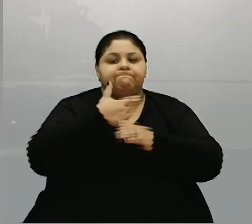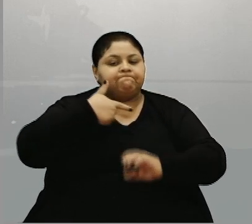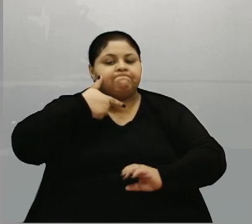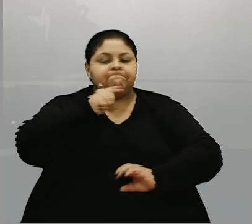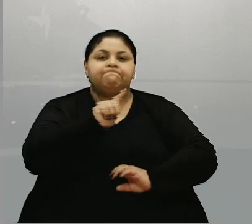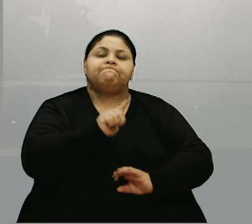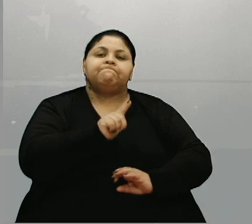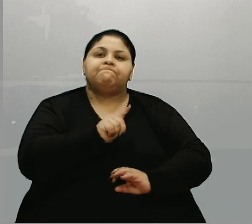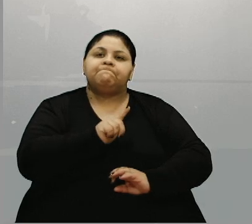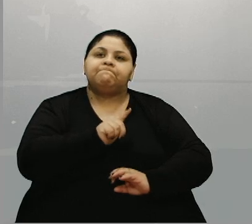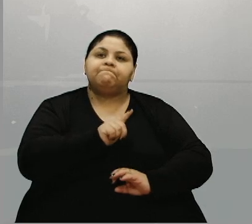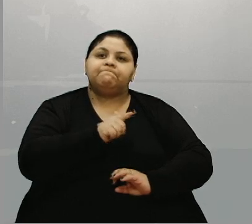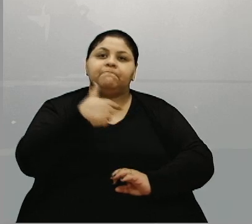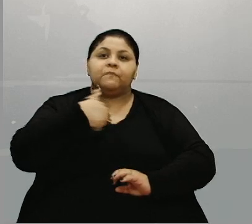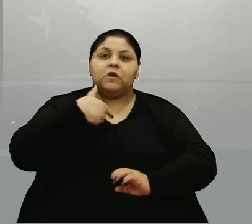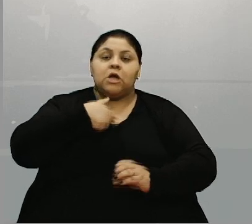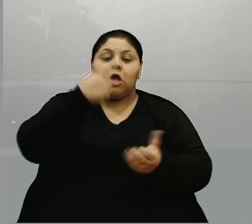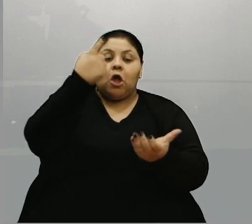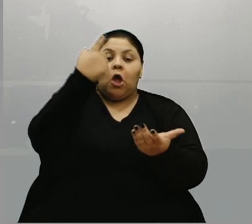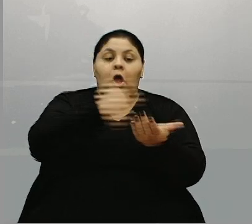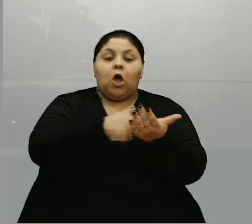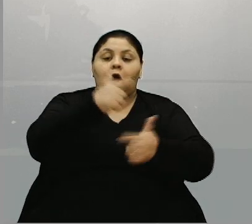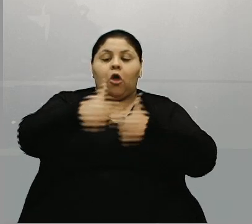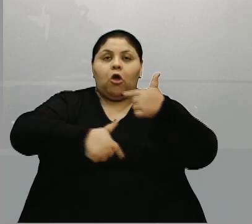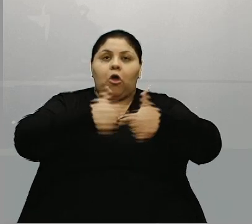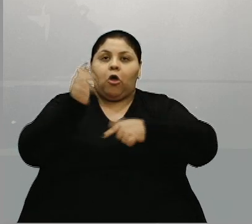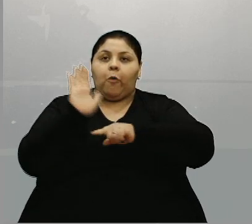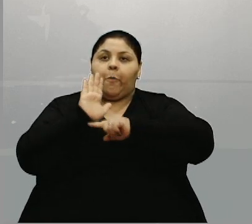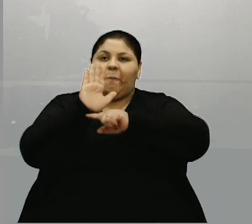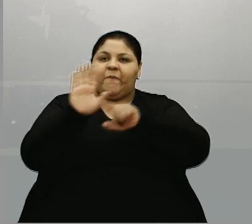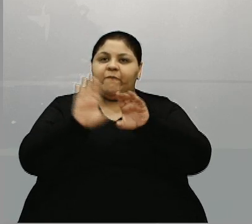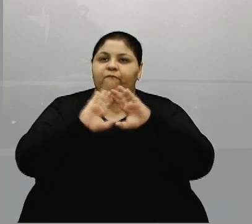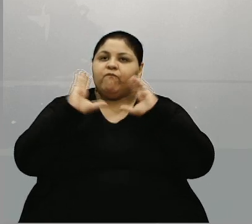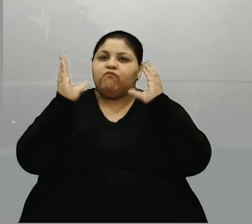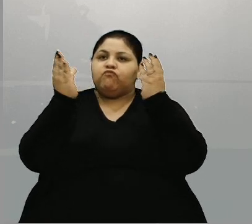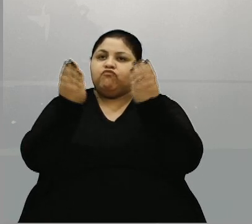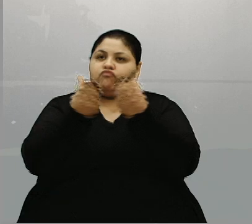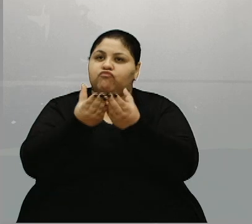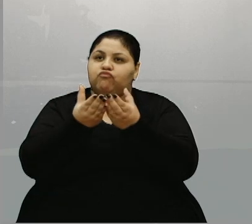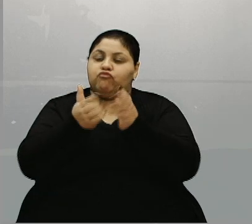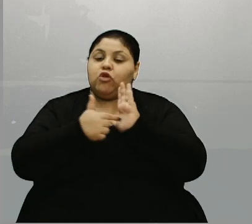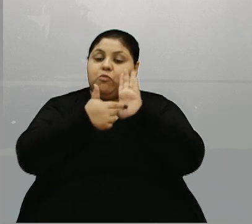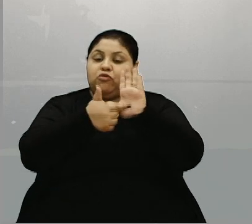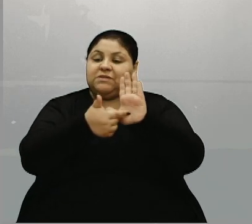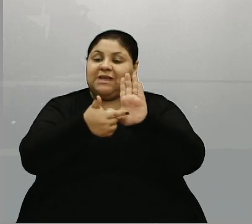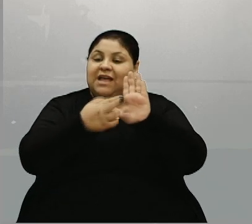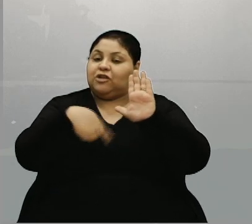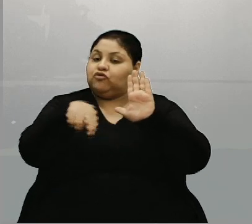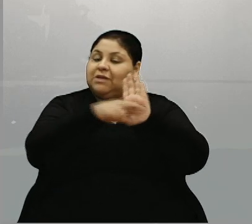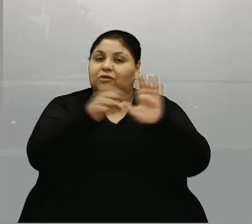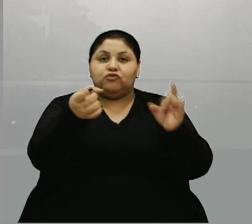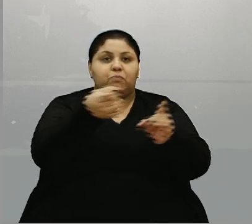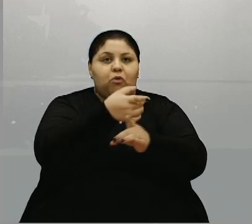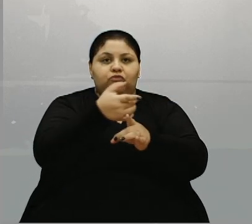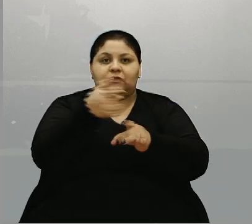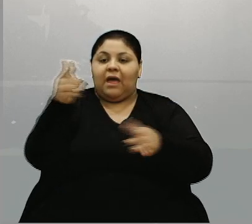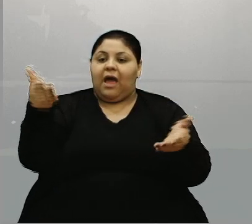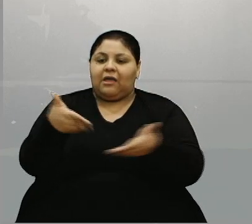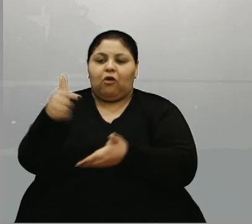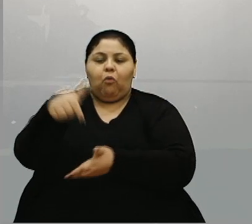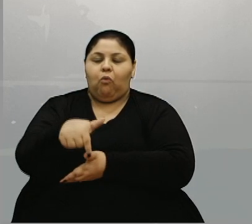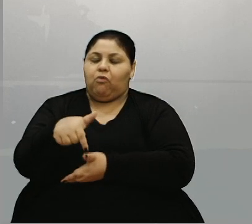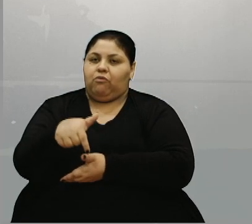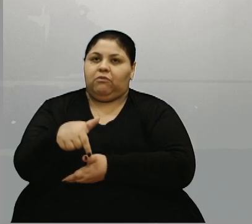conquista. E o meu compromisso é trabalhar em prol da comunidade e trazer resultados efetivos. Não estou aqui